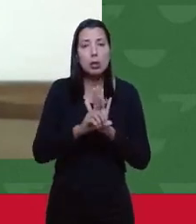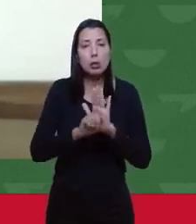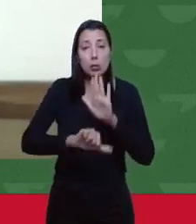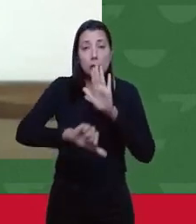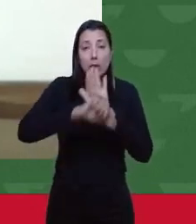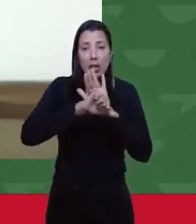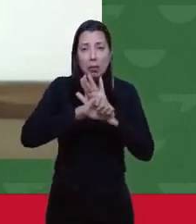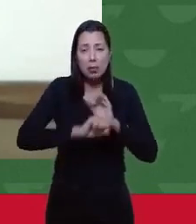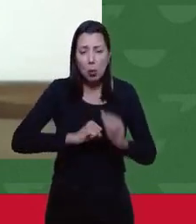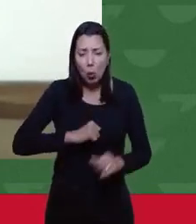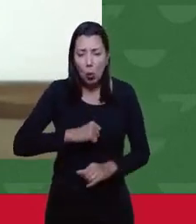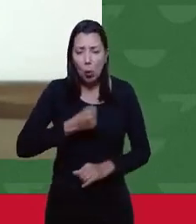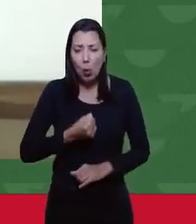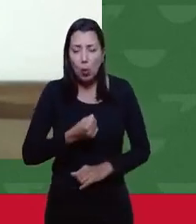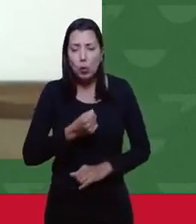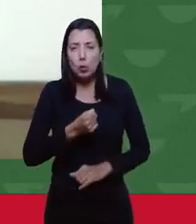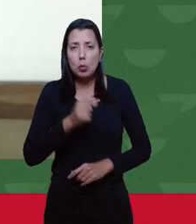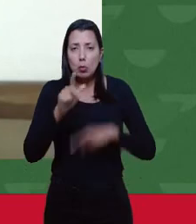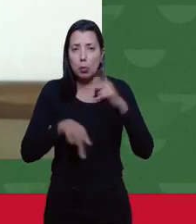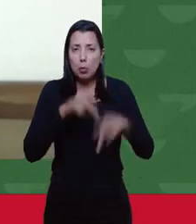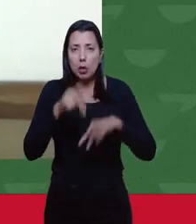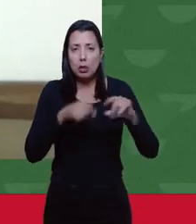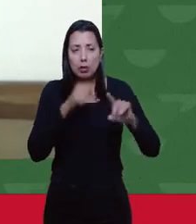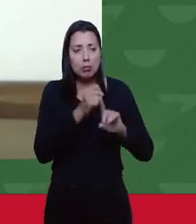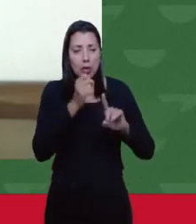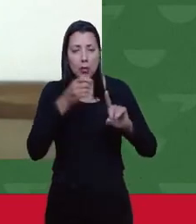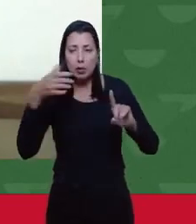ódio da população LGBTQI+,